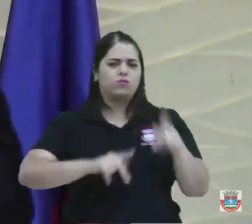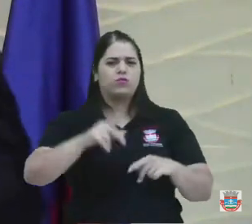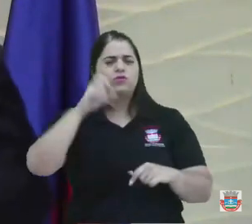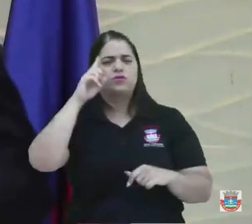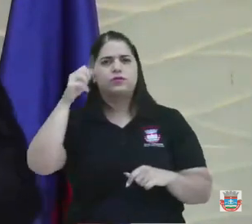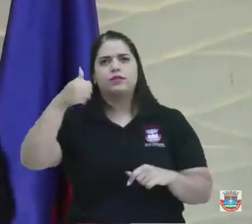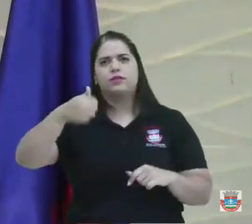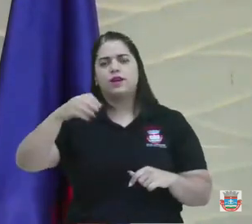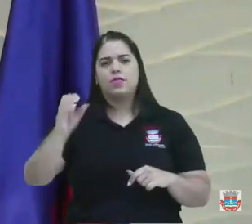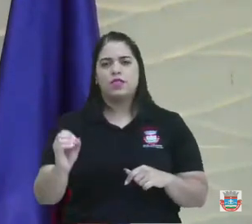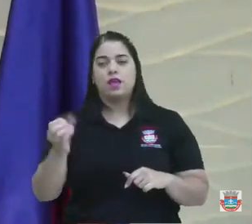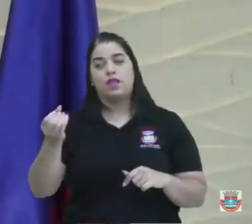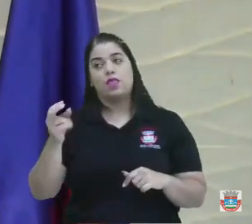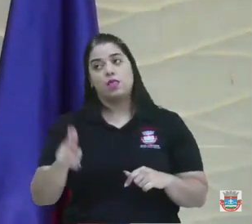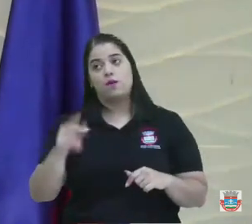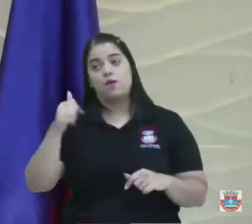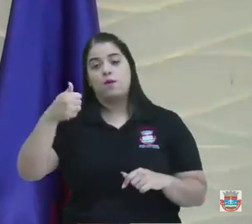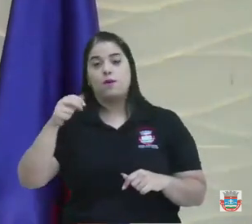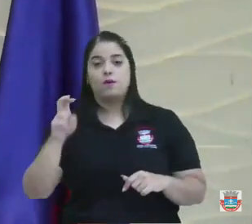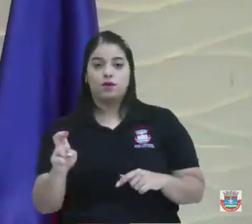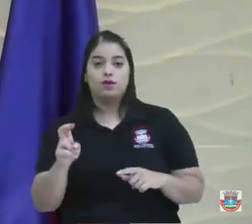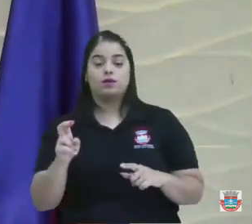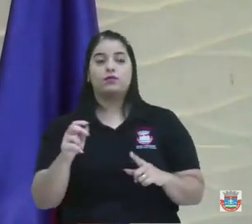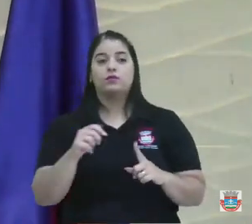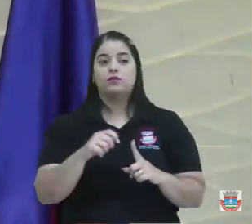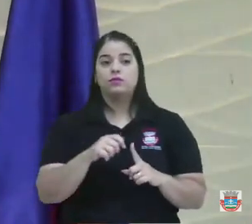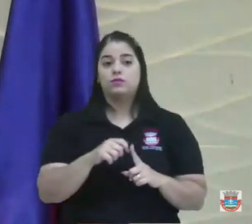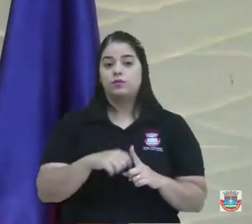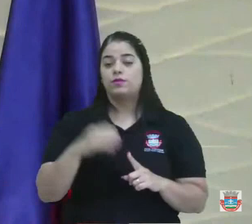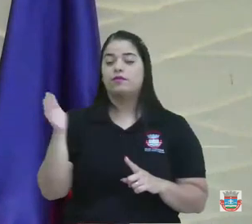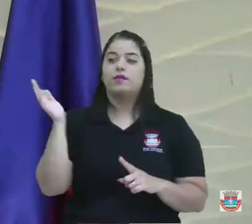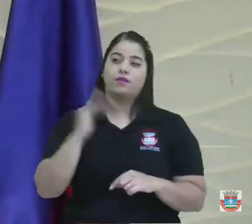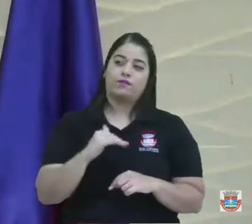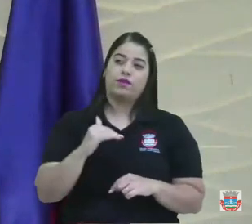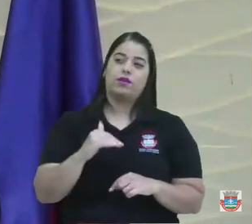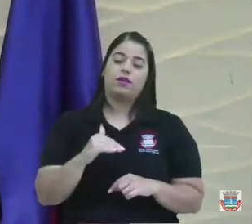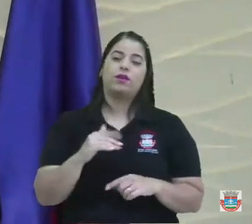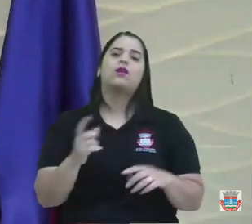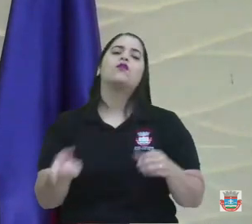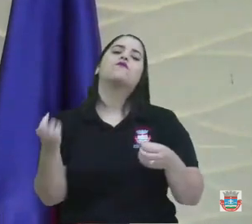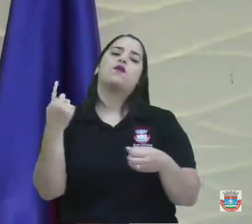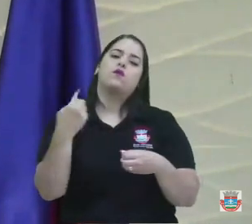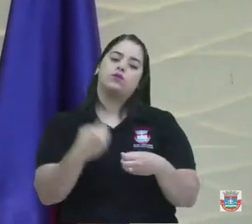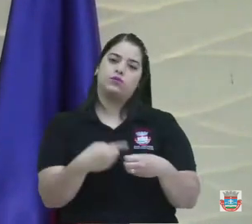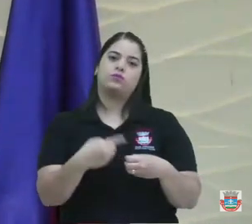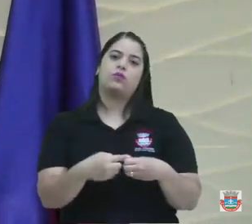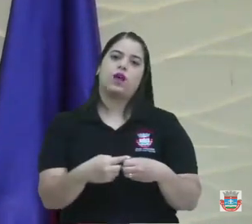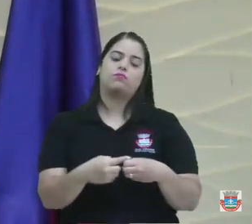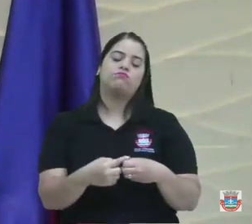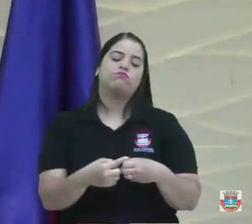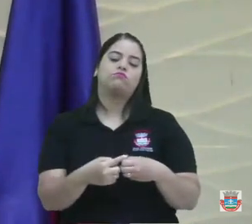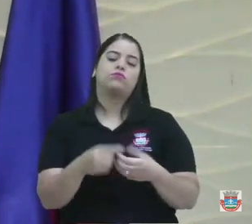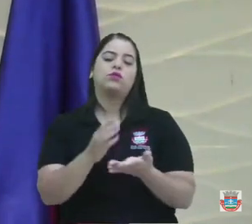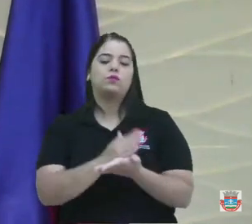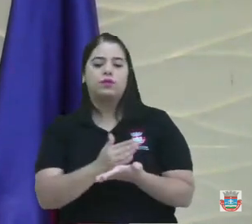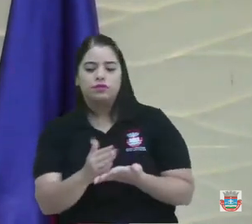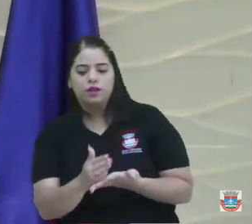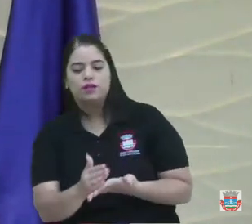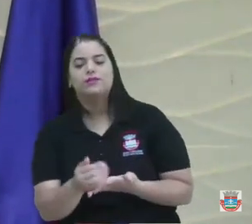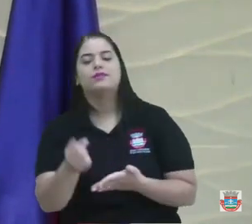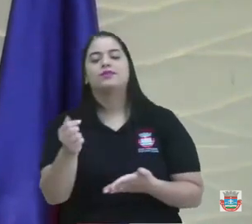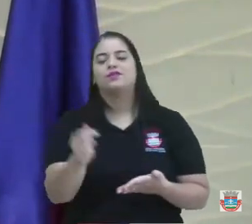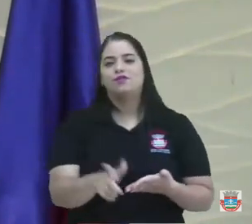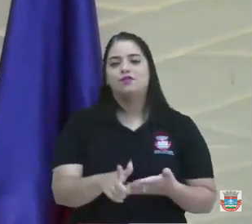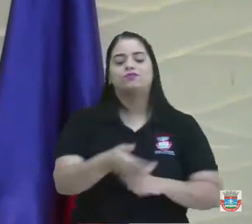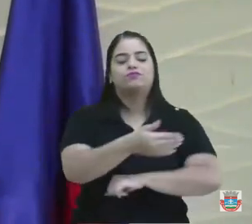mês esteja normalizado o abastecimento de água e possa retomar com a rede, né, iniciando novamente ali pelo Menino Jesus de Praga,